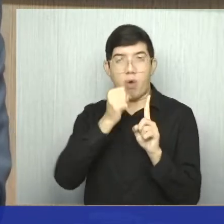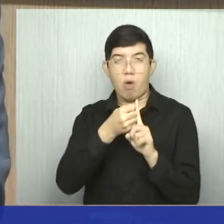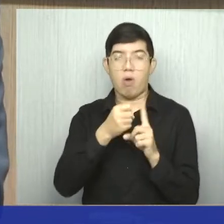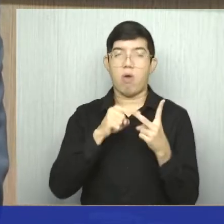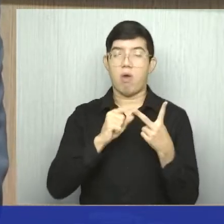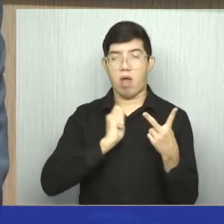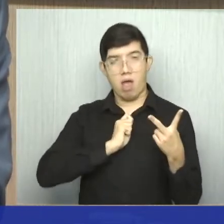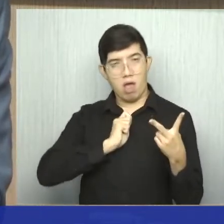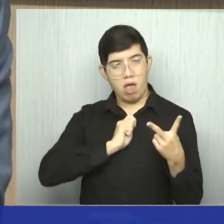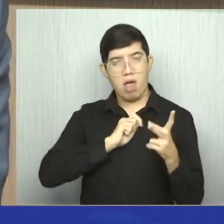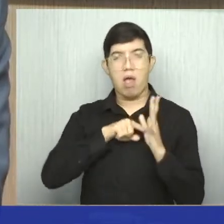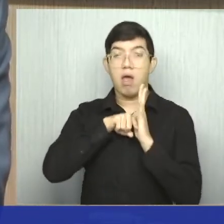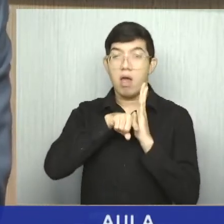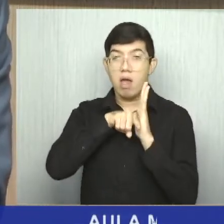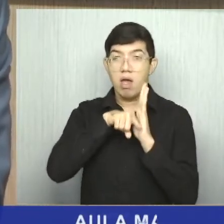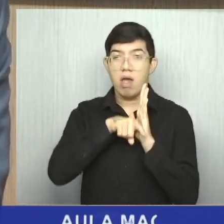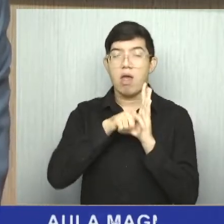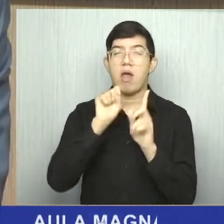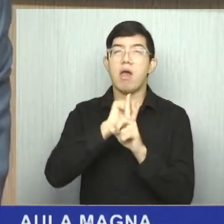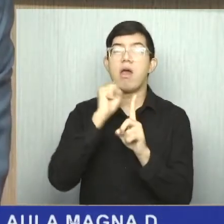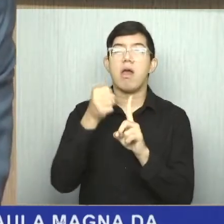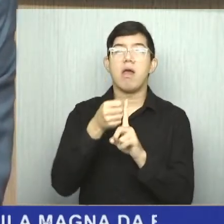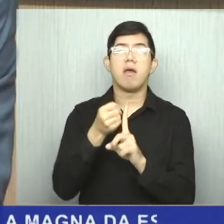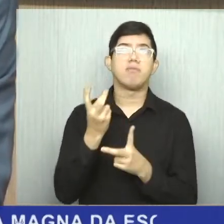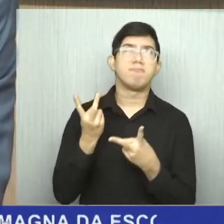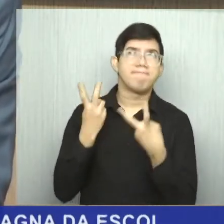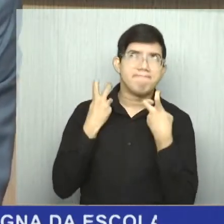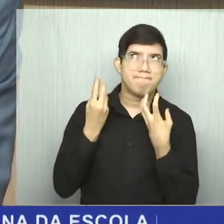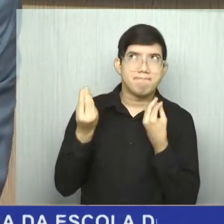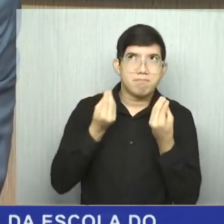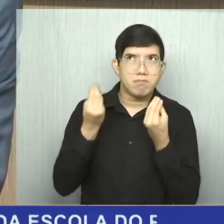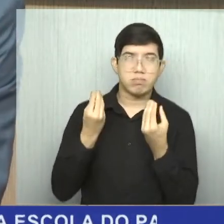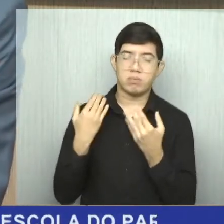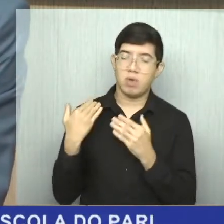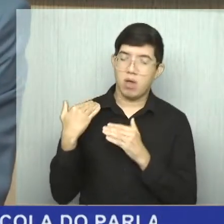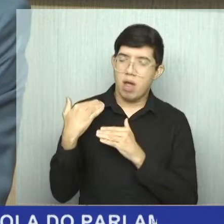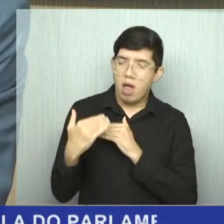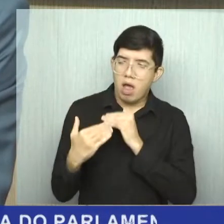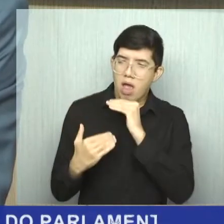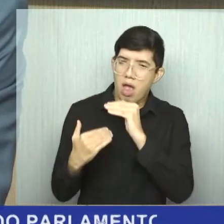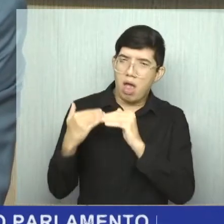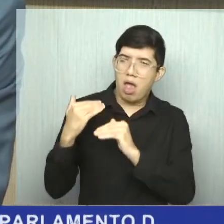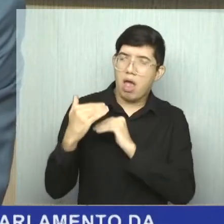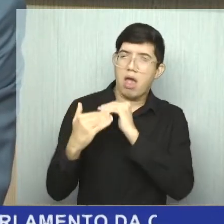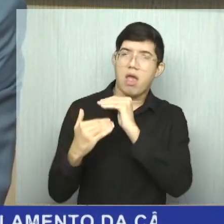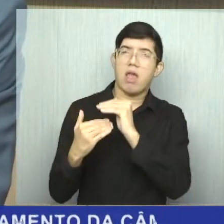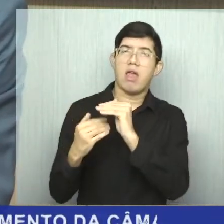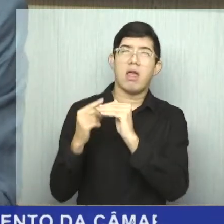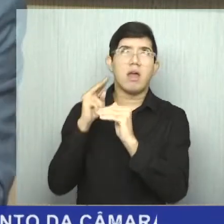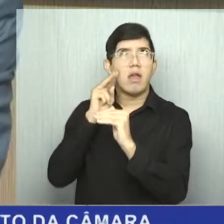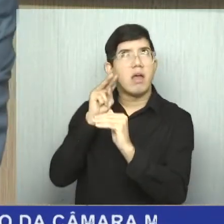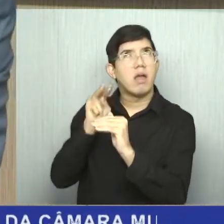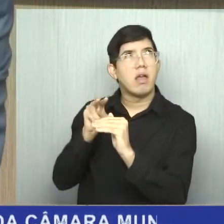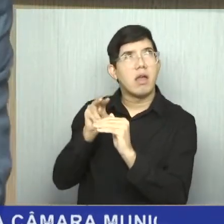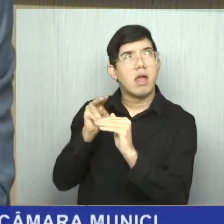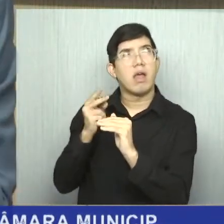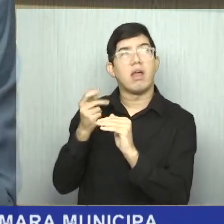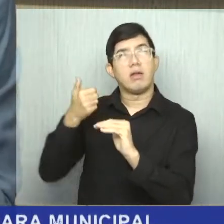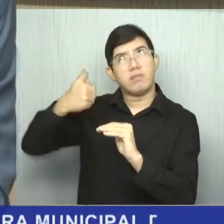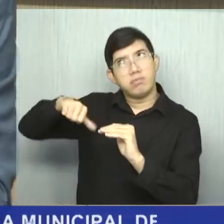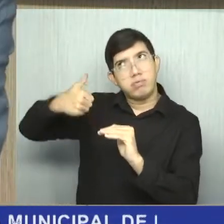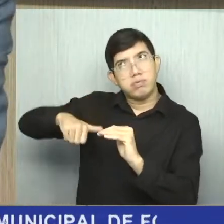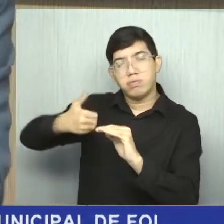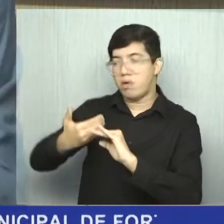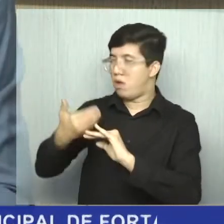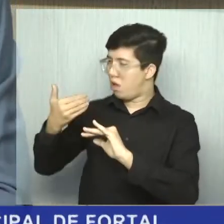história da humanidade, entenda se isto é um avanço em relação ao status quo ante. Como é que estavam as coisas? Elas melhoraram? Melhoraram.